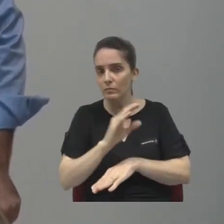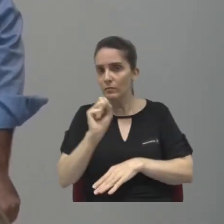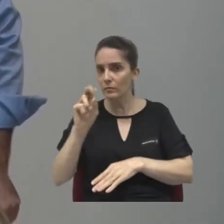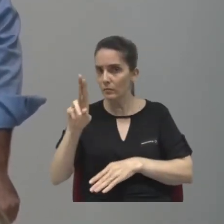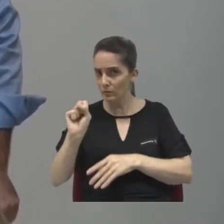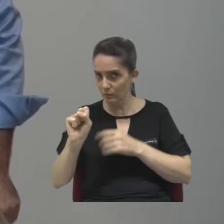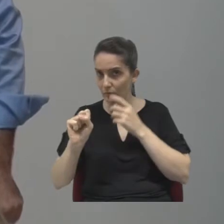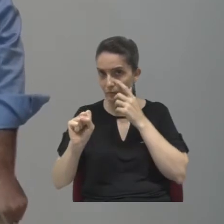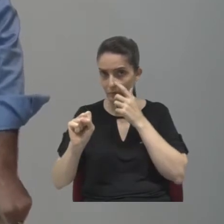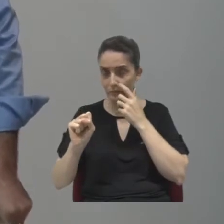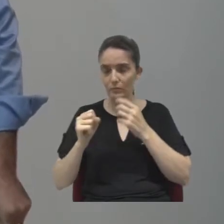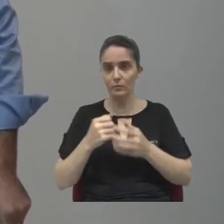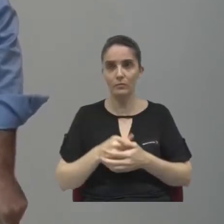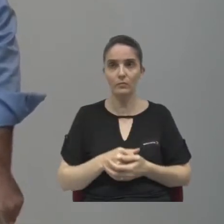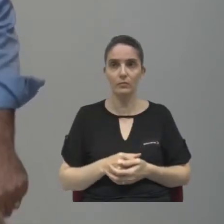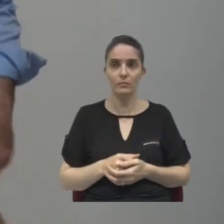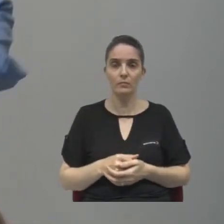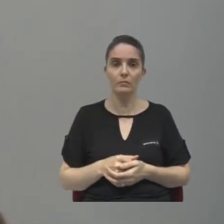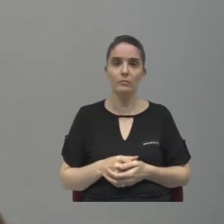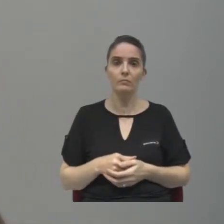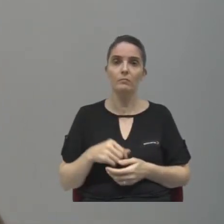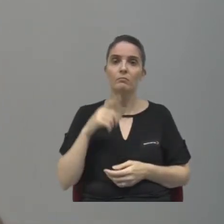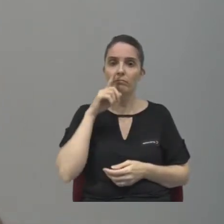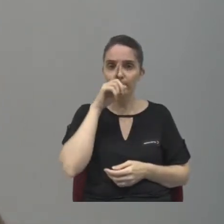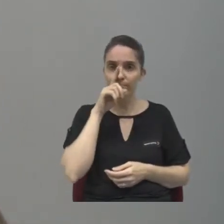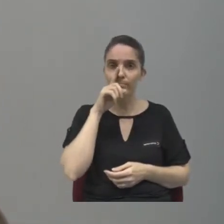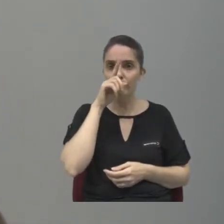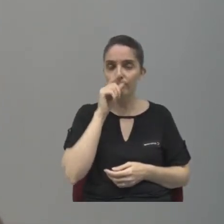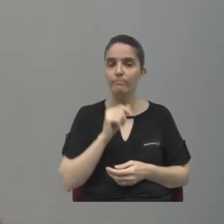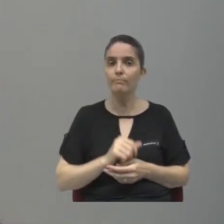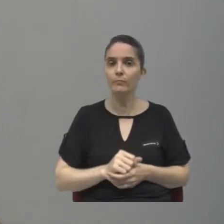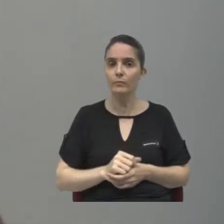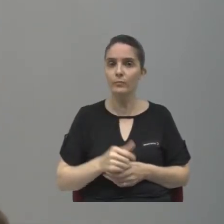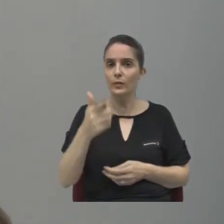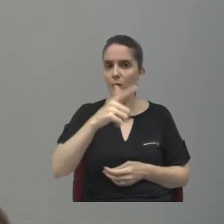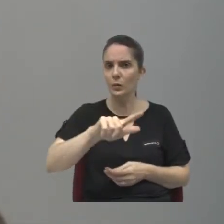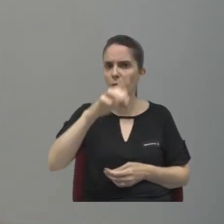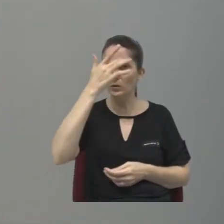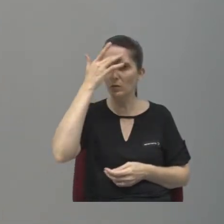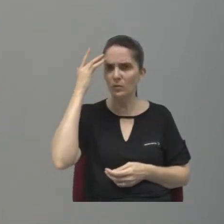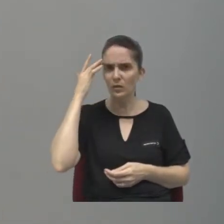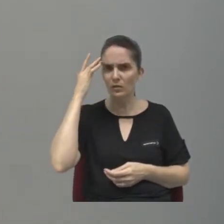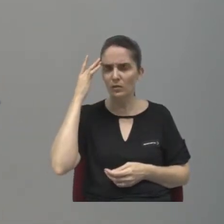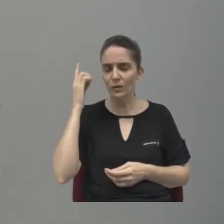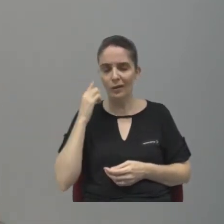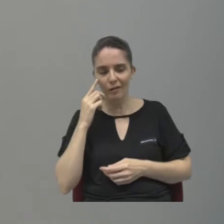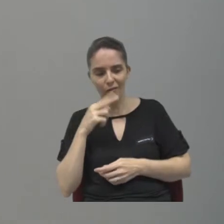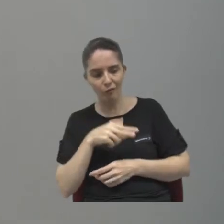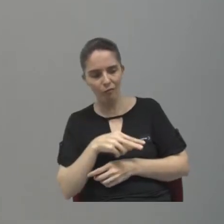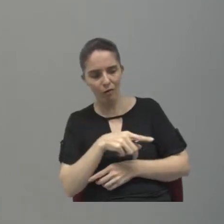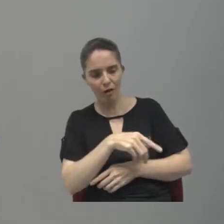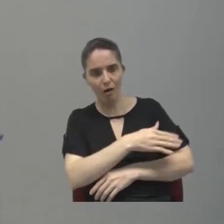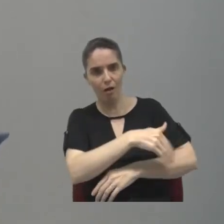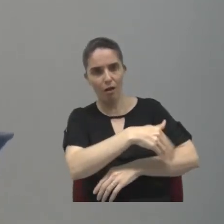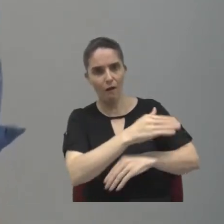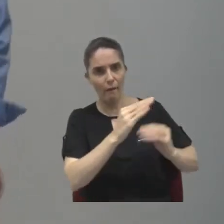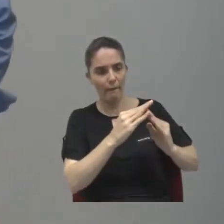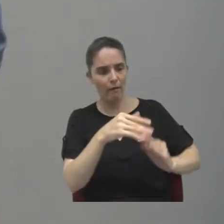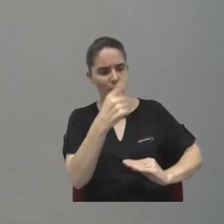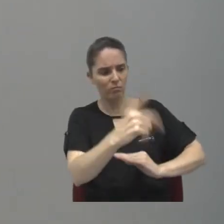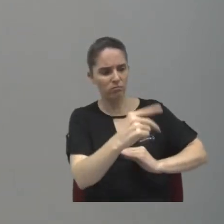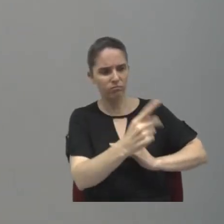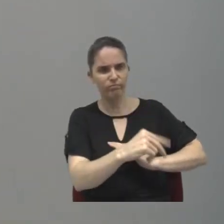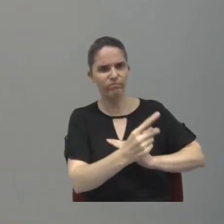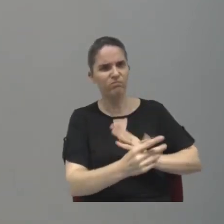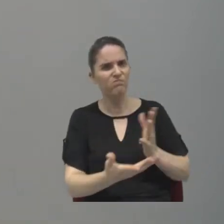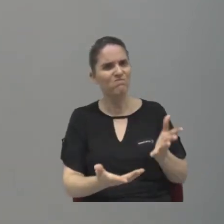Fica sob risco de vandalismo de outras pessoas, até judiarem dessas pessoas que moram na rua. E, obviamente, que no país